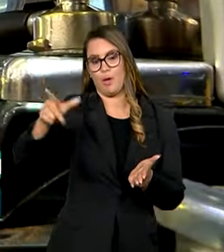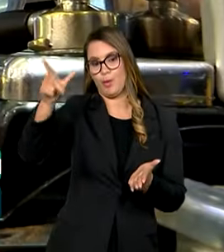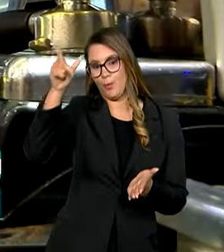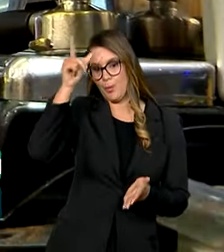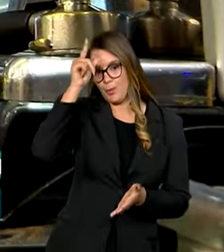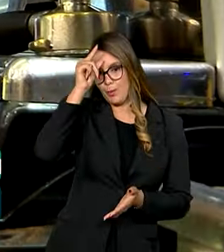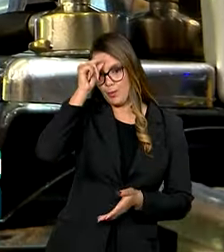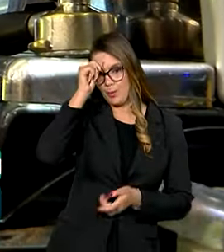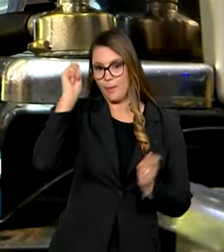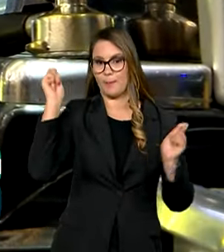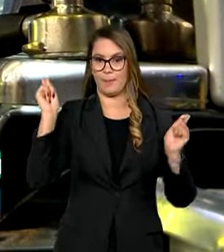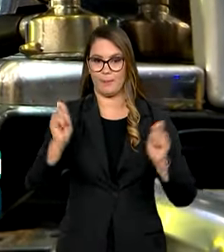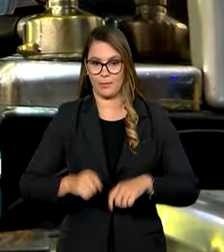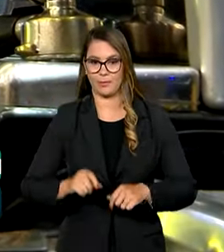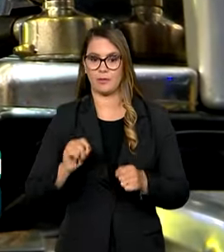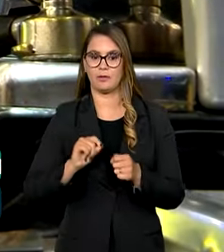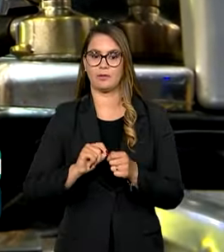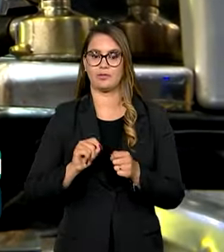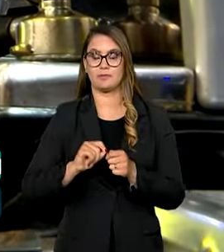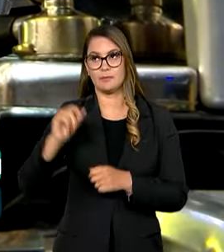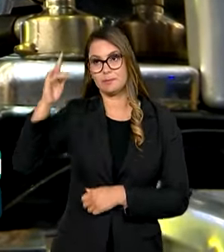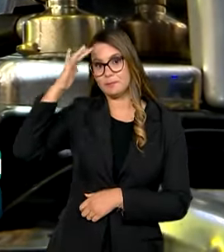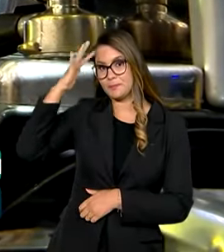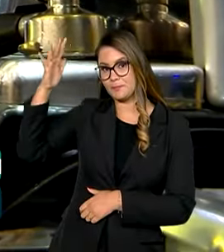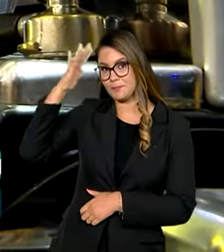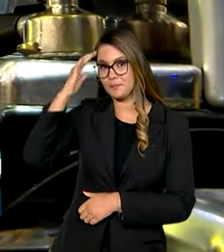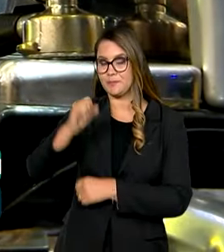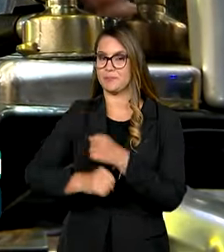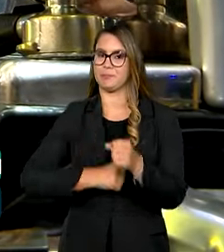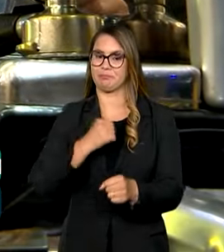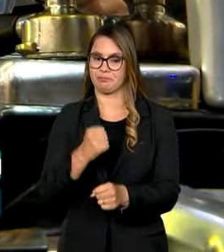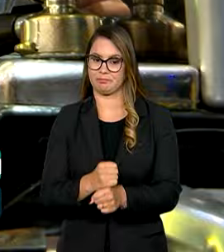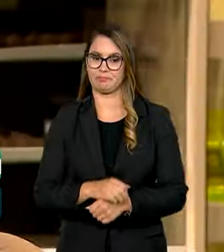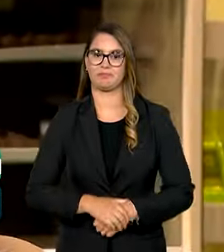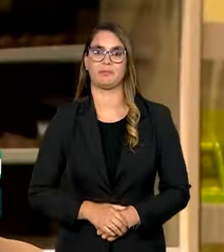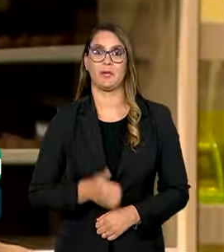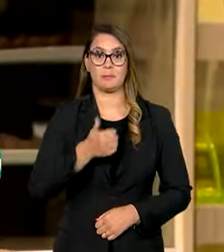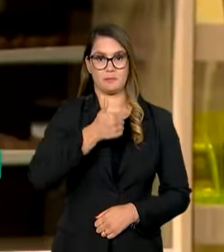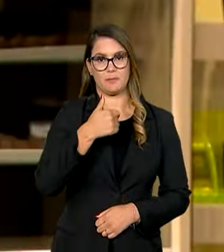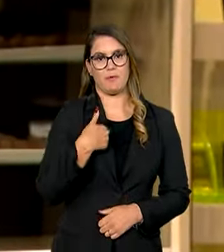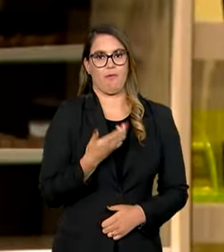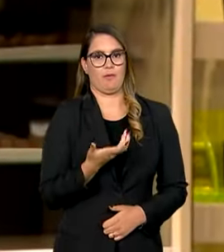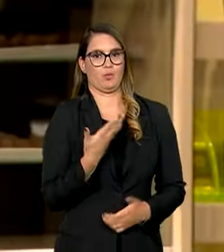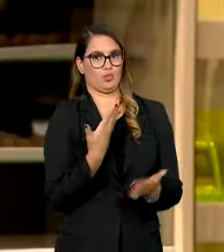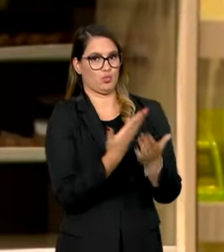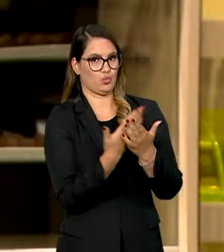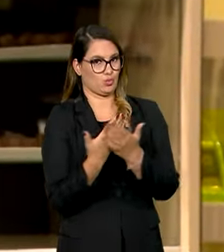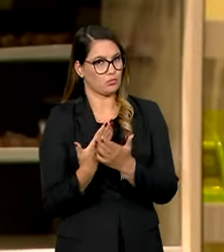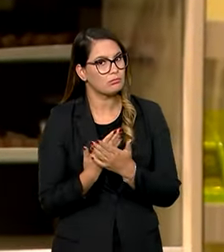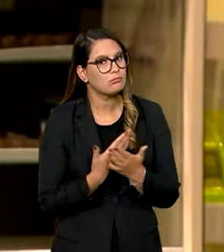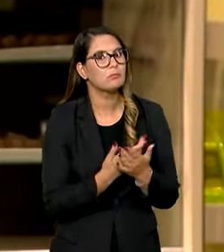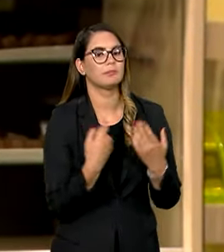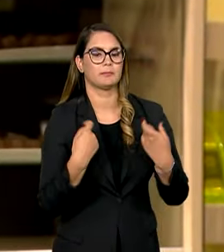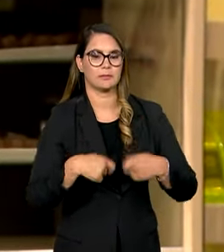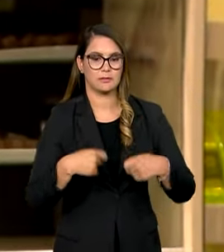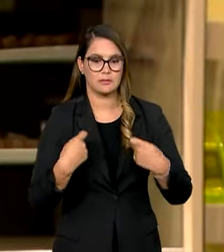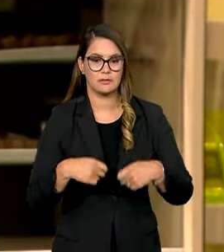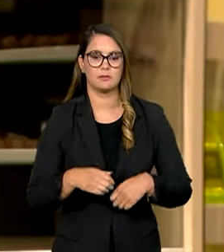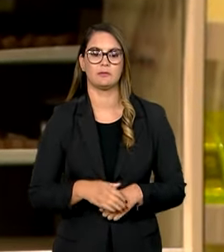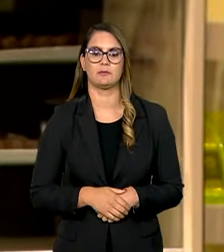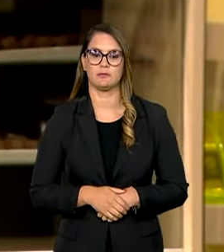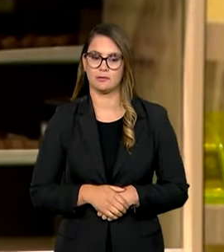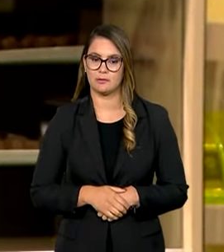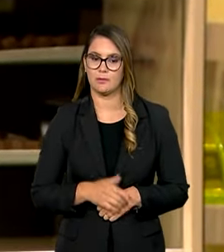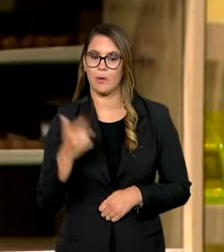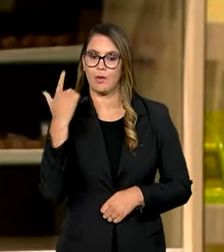a possibilidade de fazer planos para o ano que vem. Primeiramente estudar, né? Estudar, que é o que eu preciso. Vou tirar